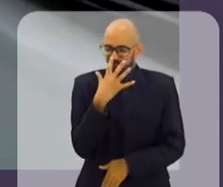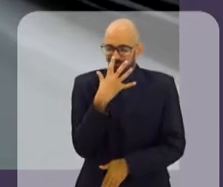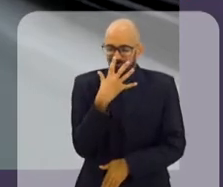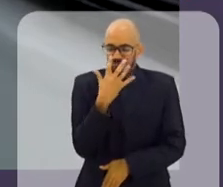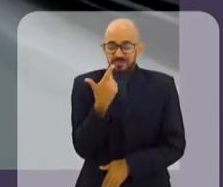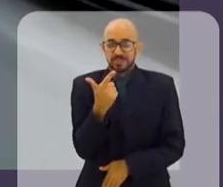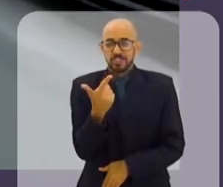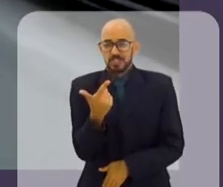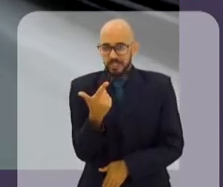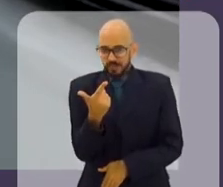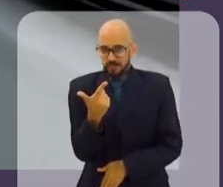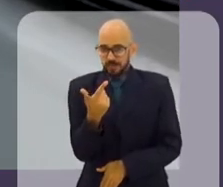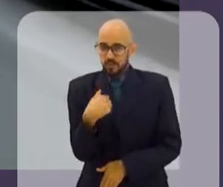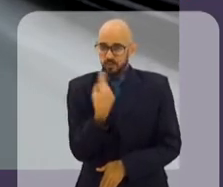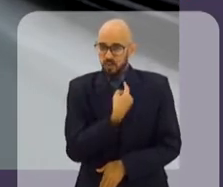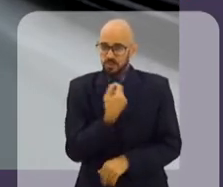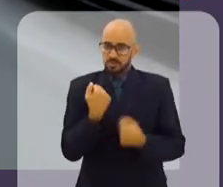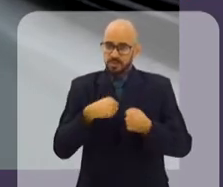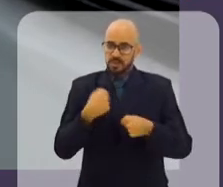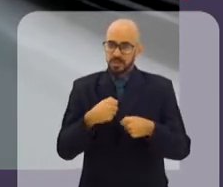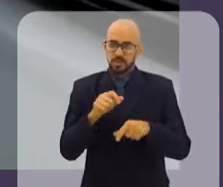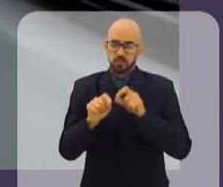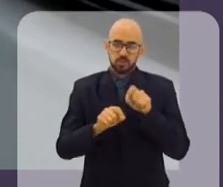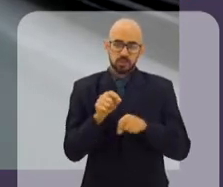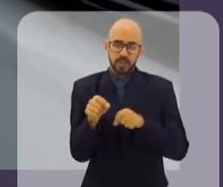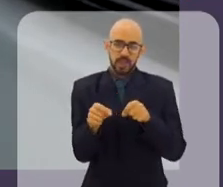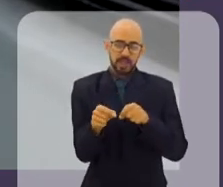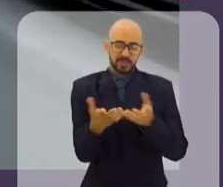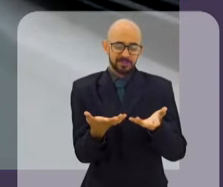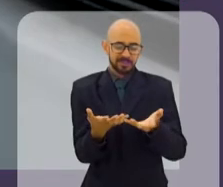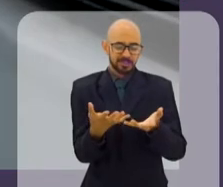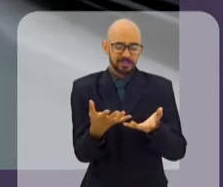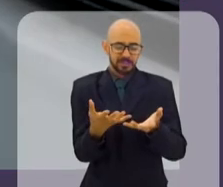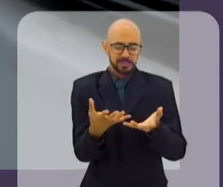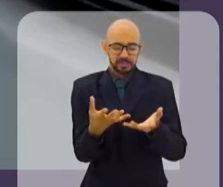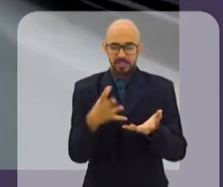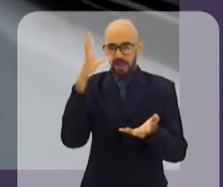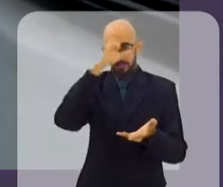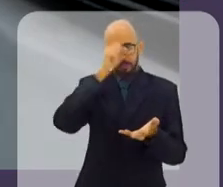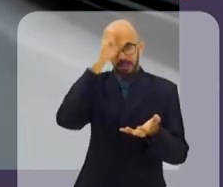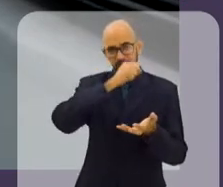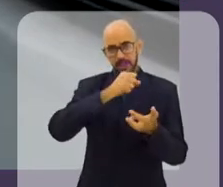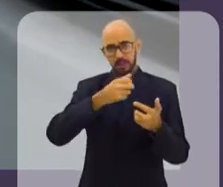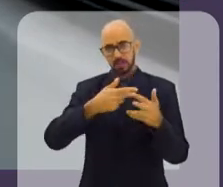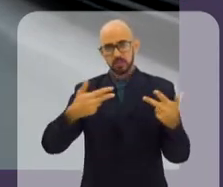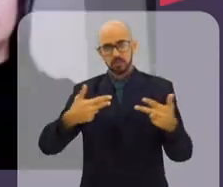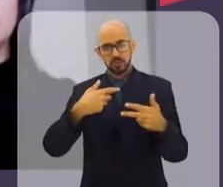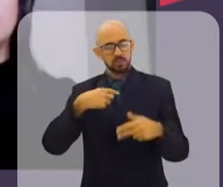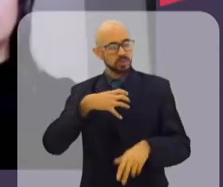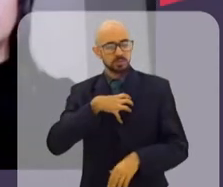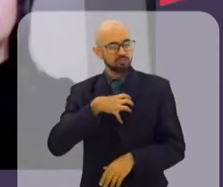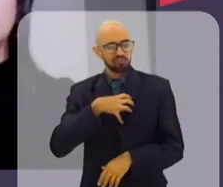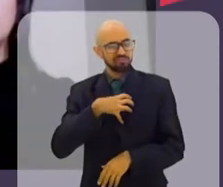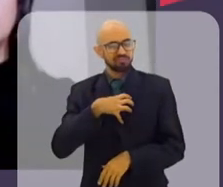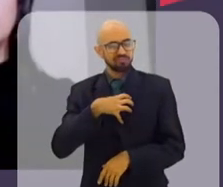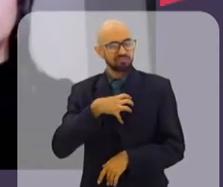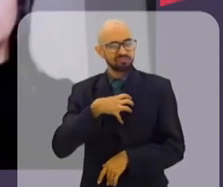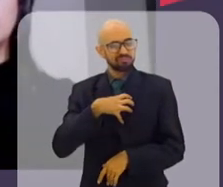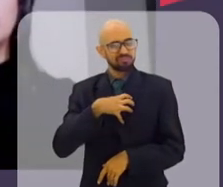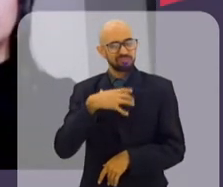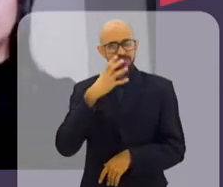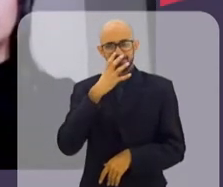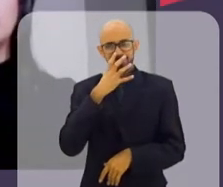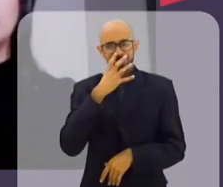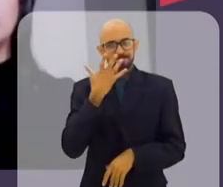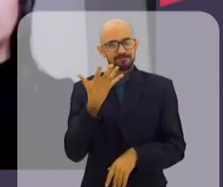A gente tem que se apropriar de um saber ocidentalizado, eurocêntrico, que você não se vê. Outra